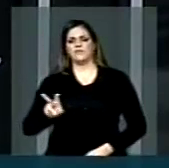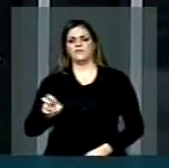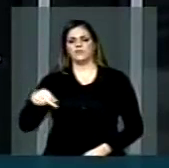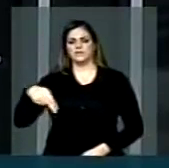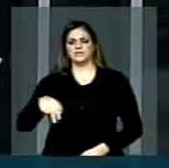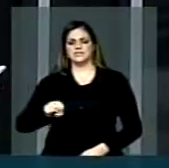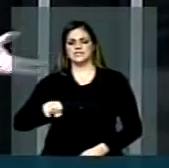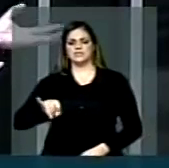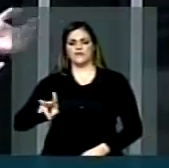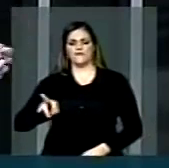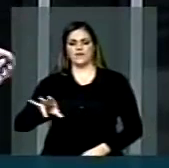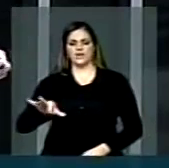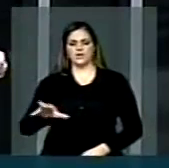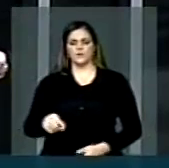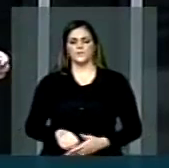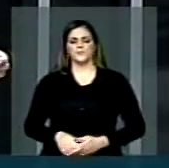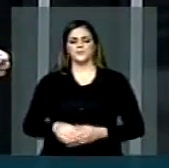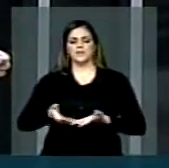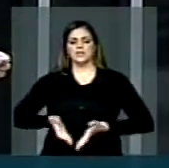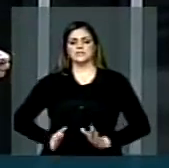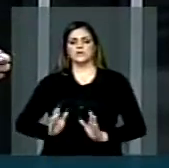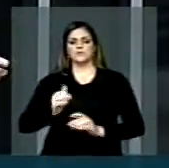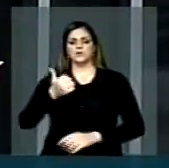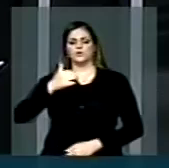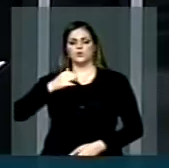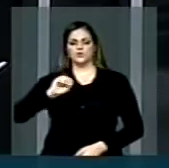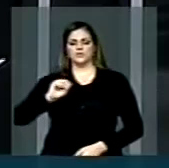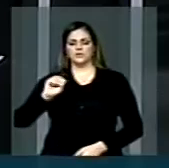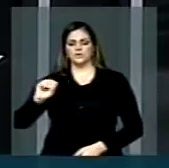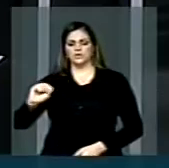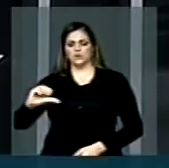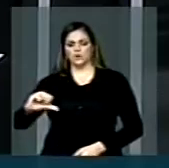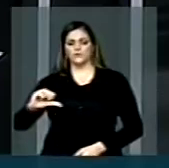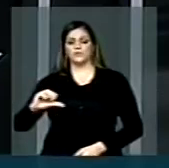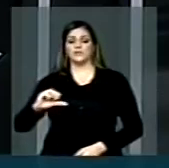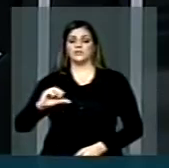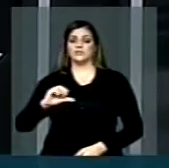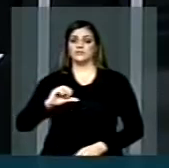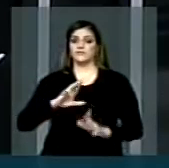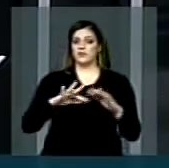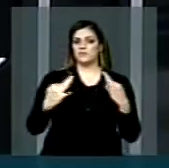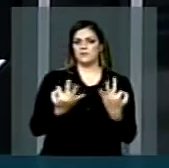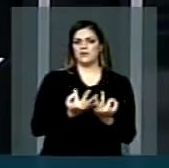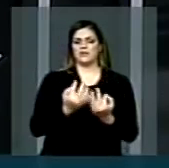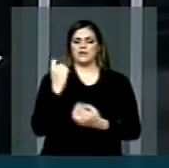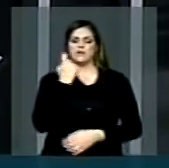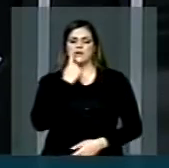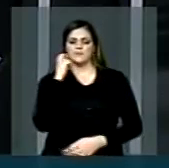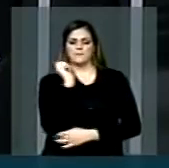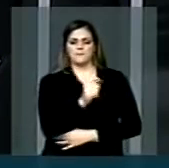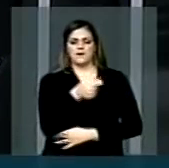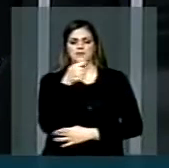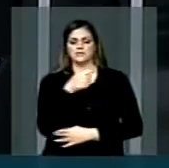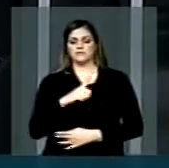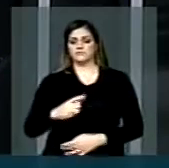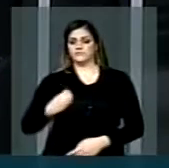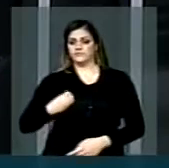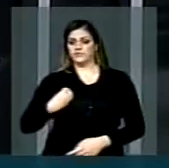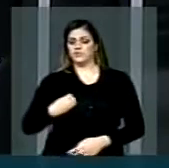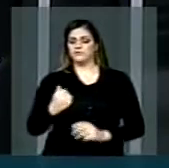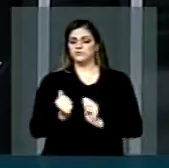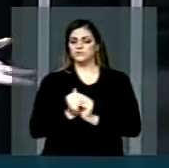Silvério, nasceu em 1839, filho e neto de pescadores. Ele foi criado entre barcos e navios que faziam percurso